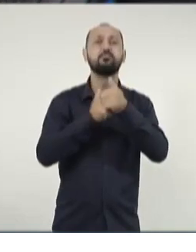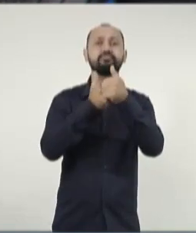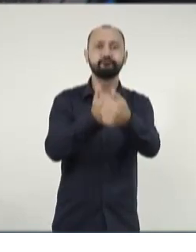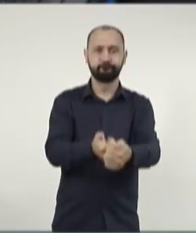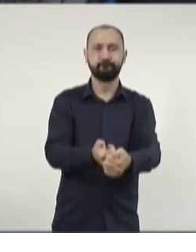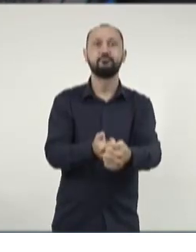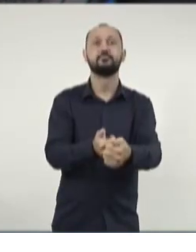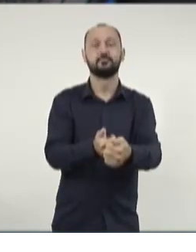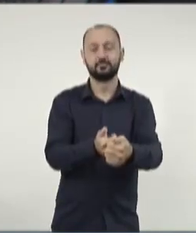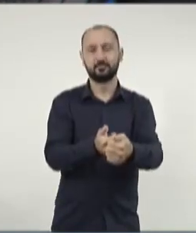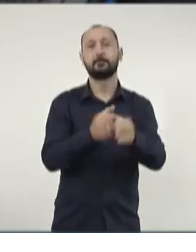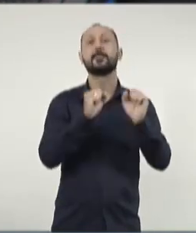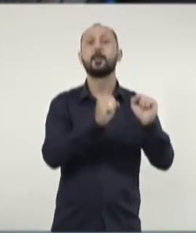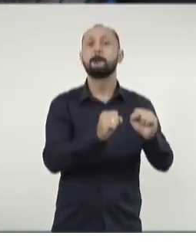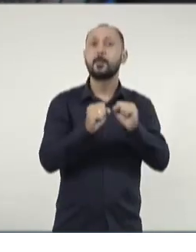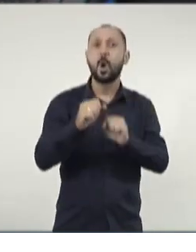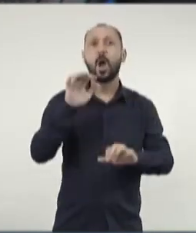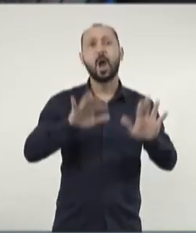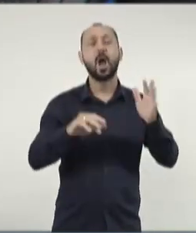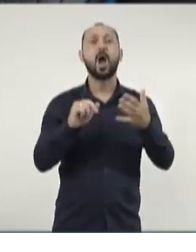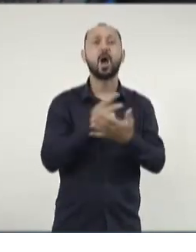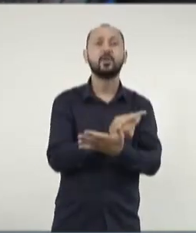acompanha. Pode ser que